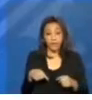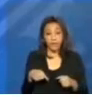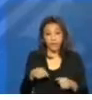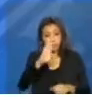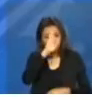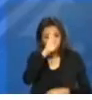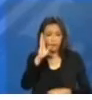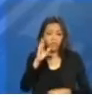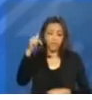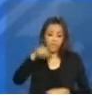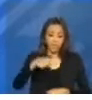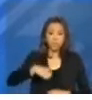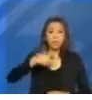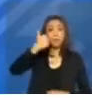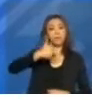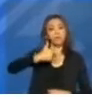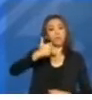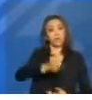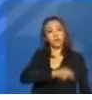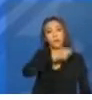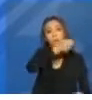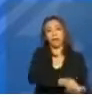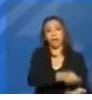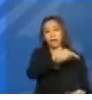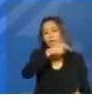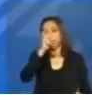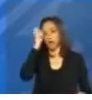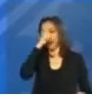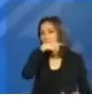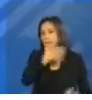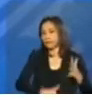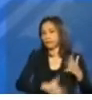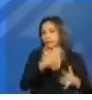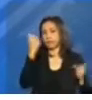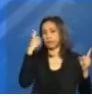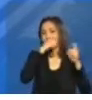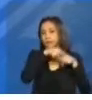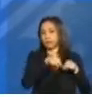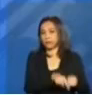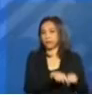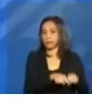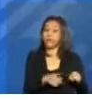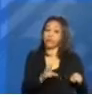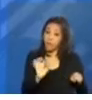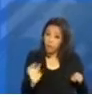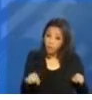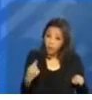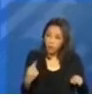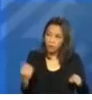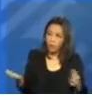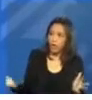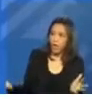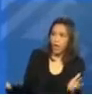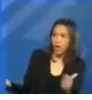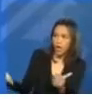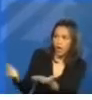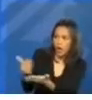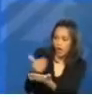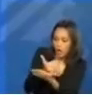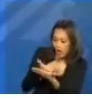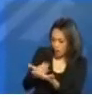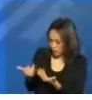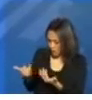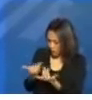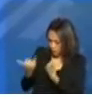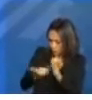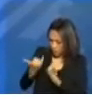este primeiro pagamento, ele é o mais complicado, porque depois que essa base estiver totalmente